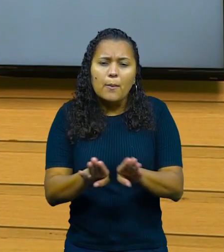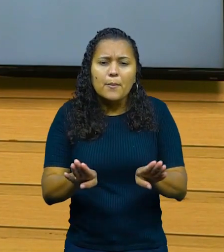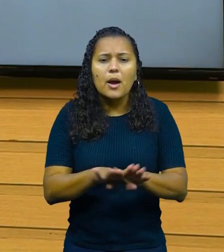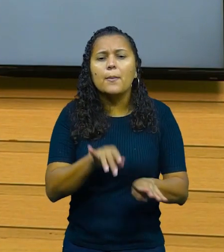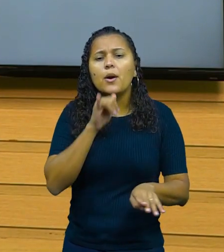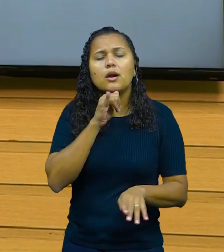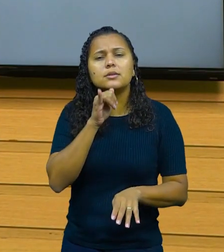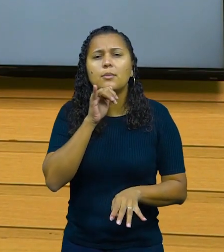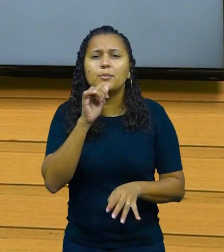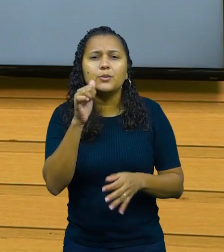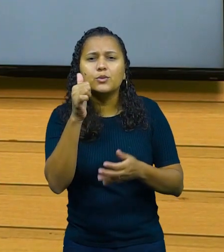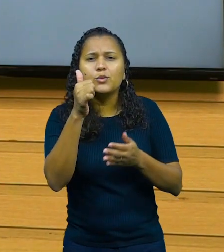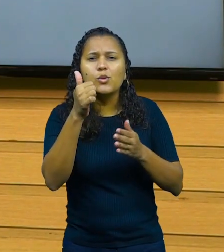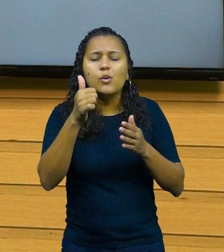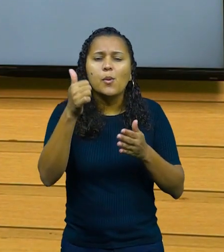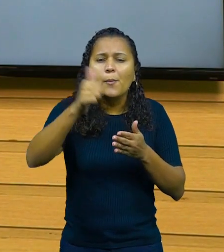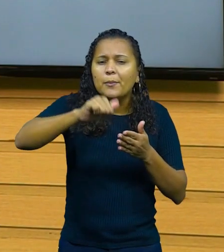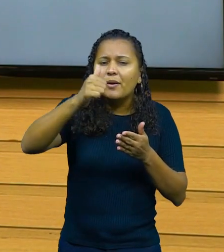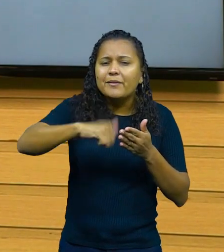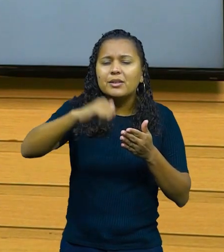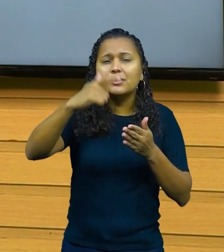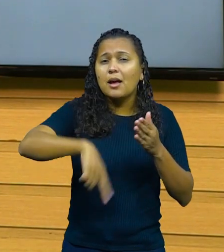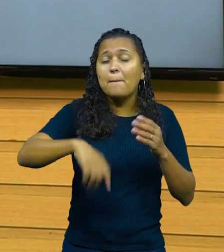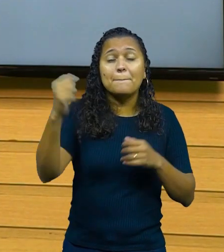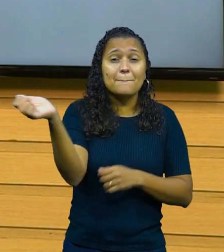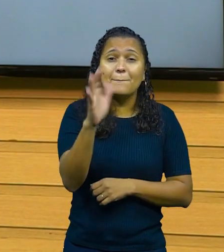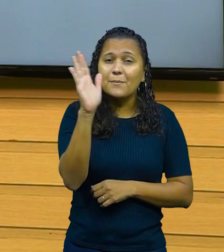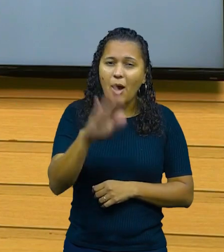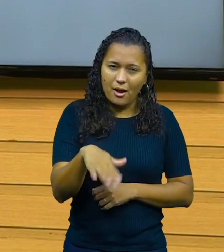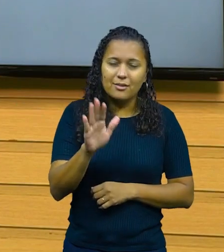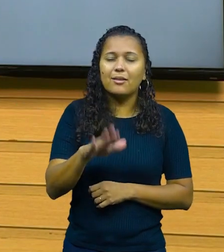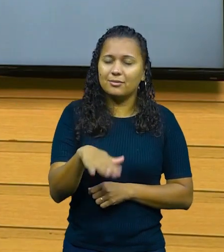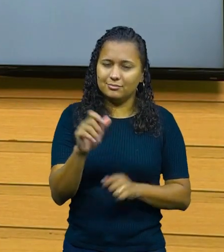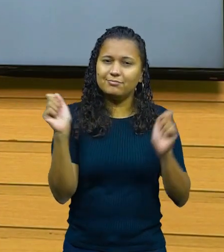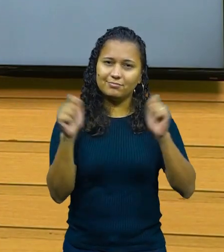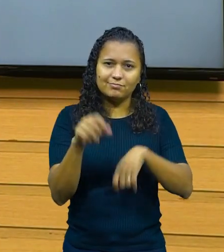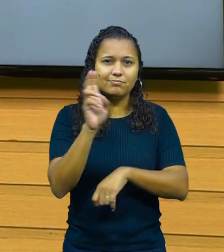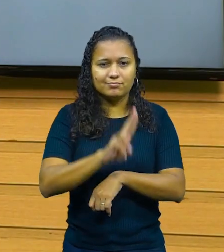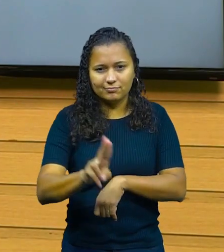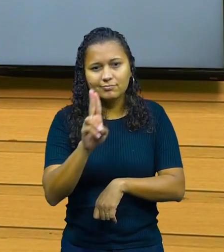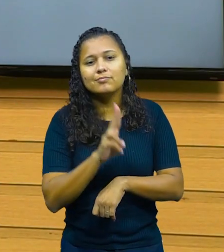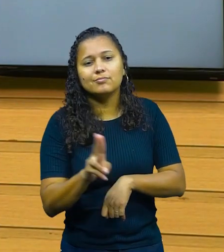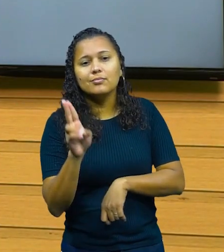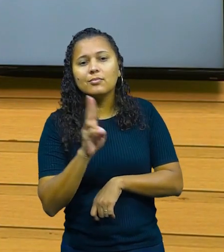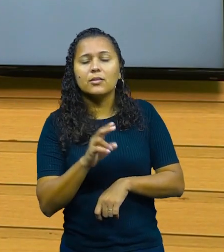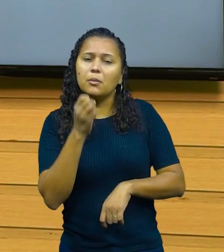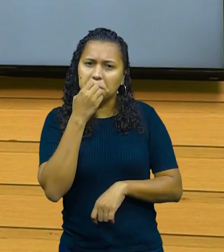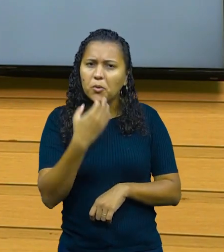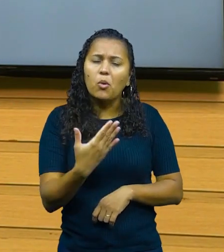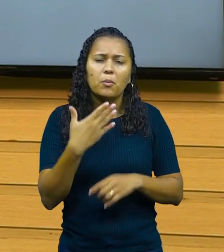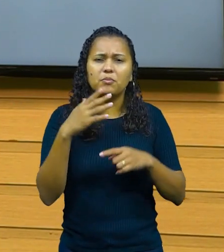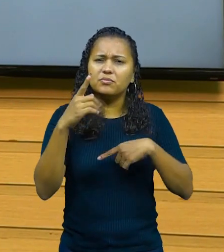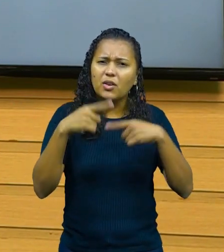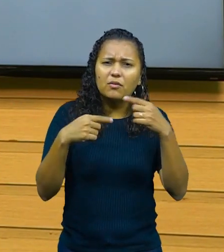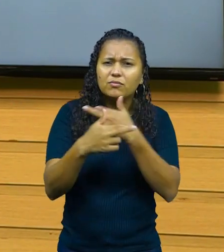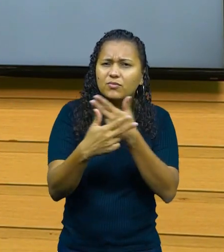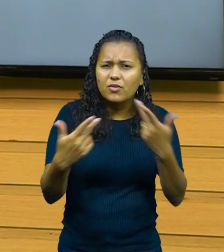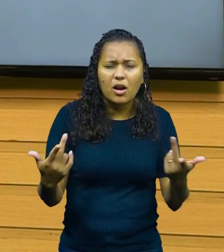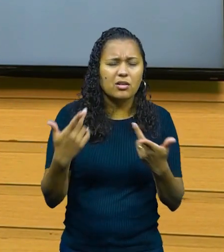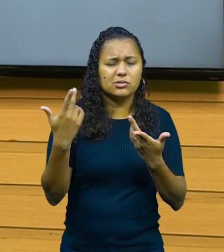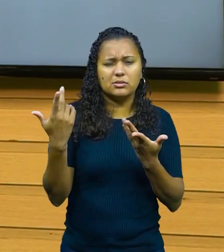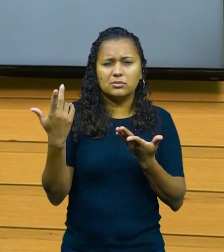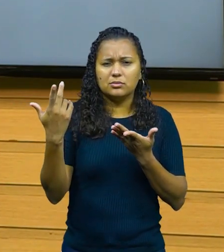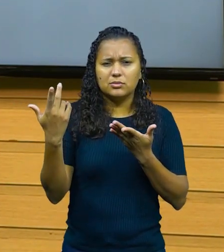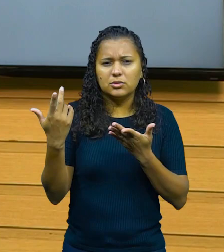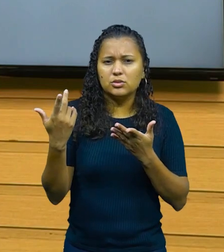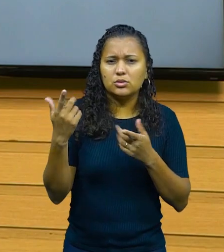ele acaba sendo um dos medidores mais baratos que a gente tem aqui no mercado para estar utilizando. Então ele vem bem a calhar para diversos tipos de